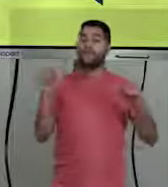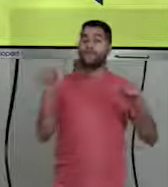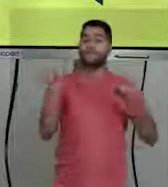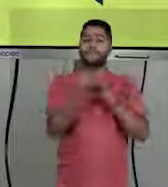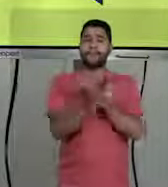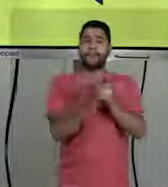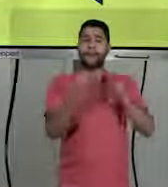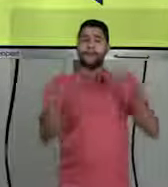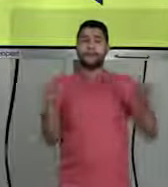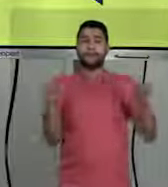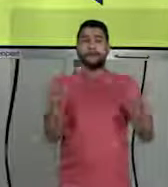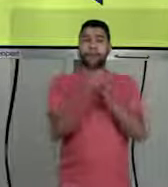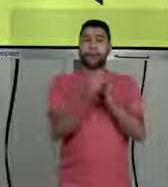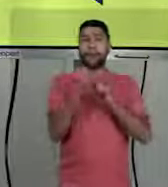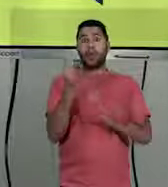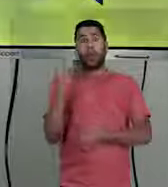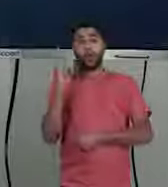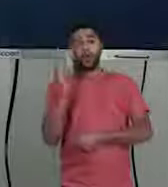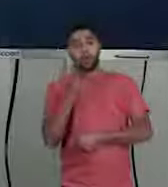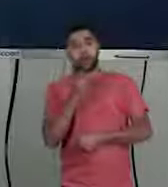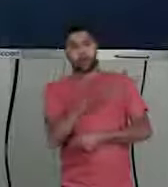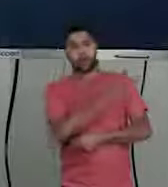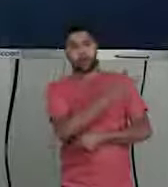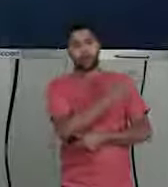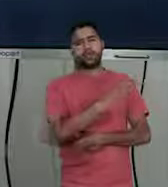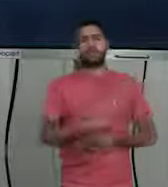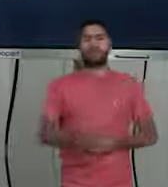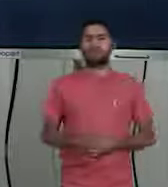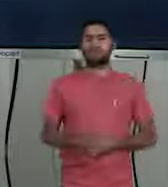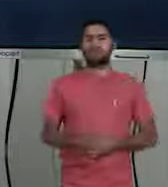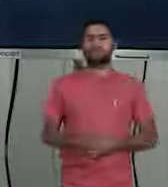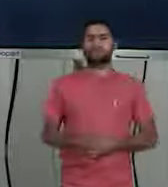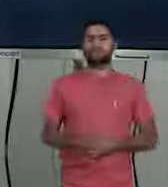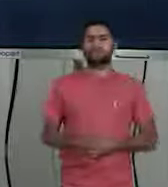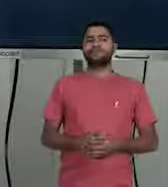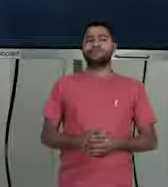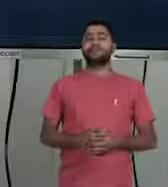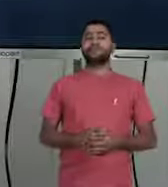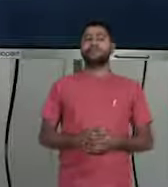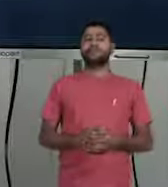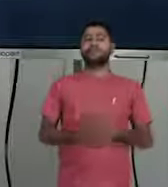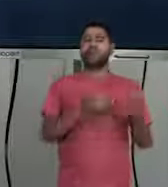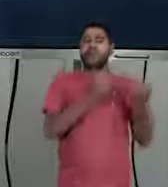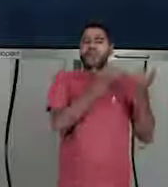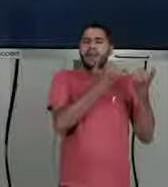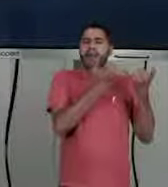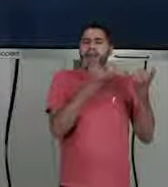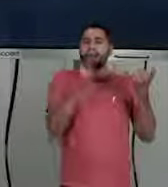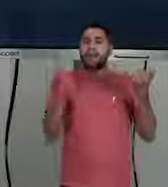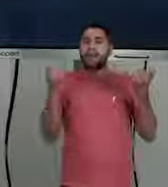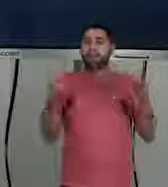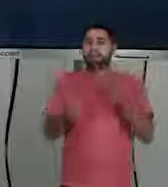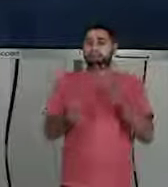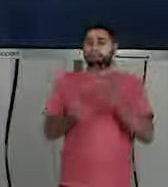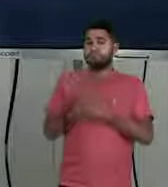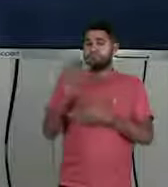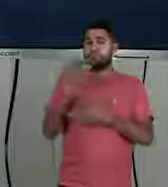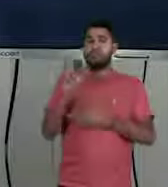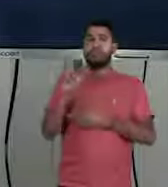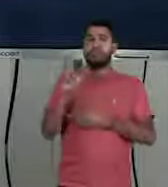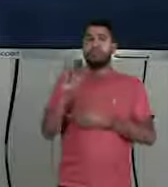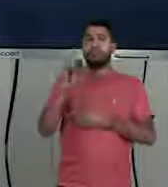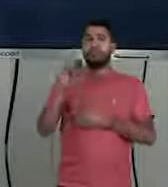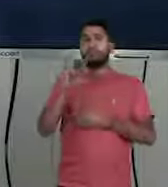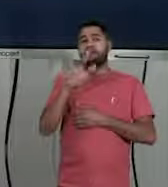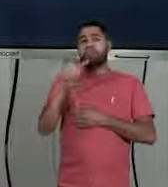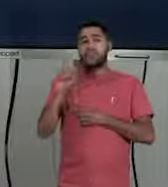alternada ou contínua. Bom, toda corrente elétrica, ela pode ser gerada, seja por pilhas, seja